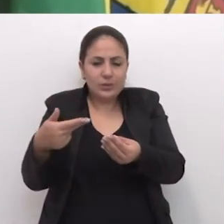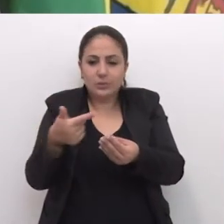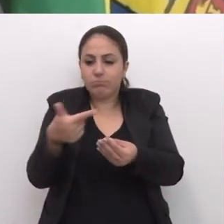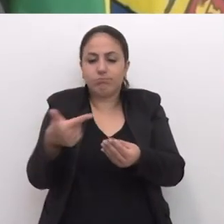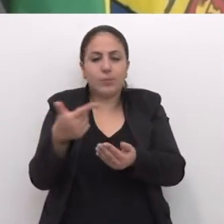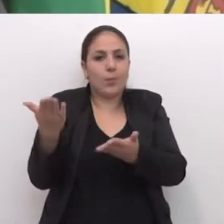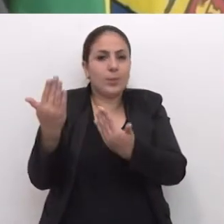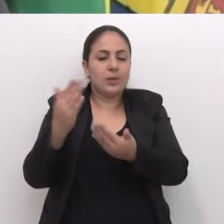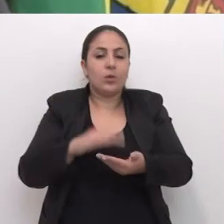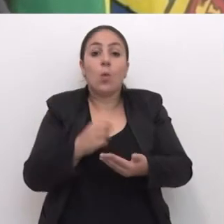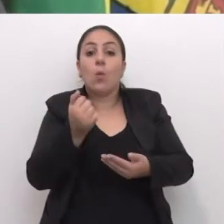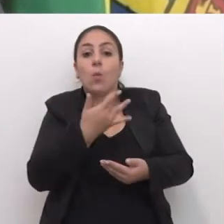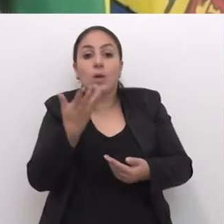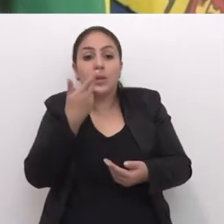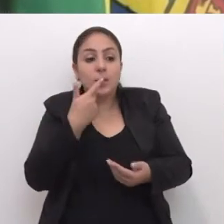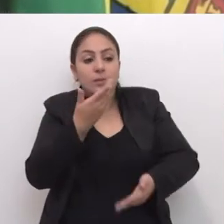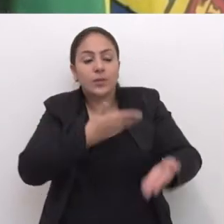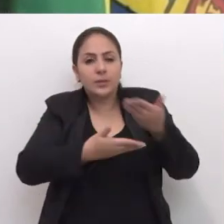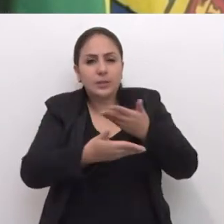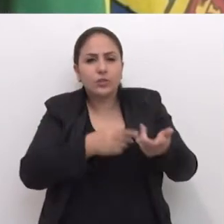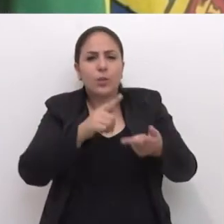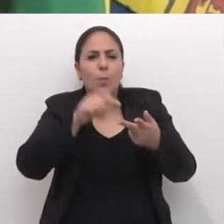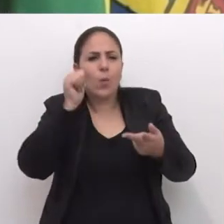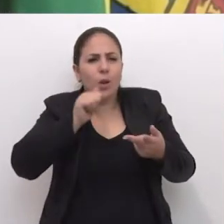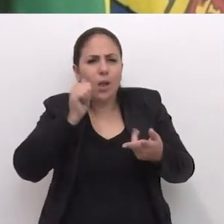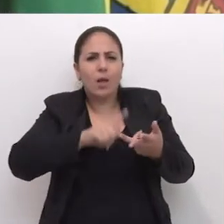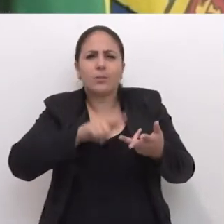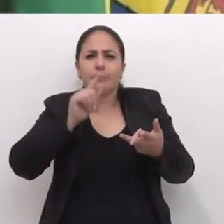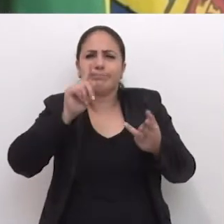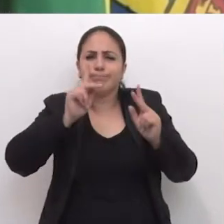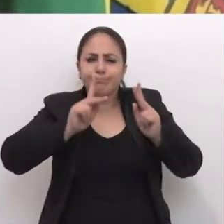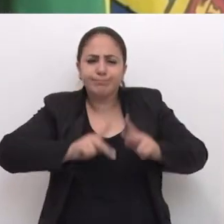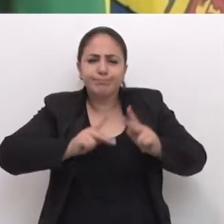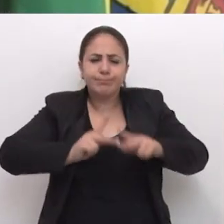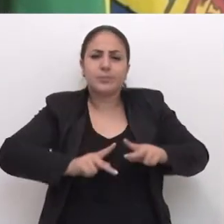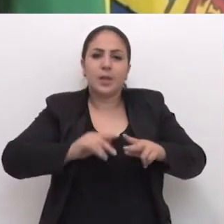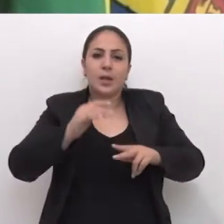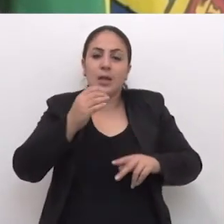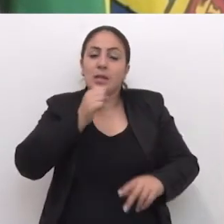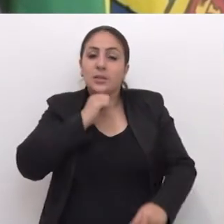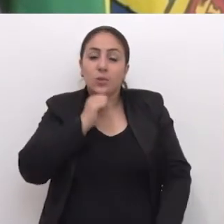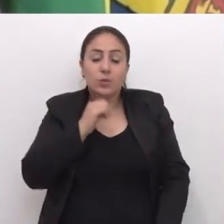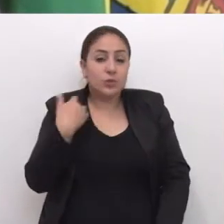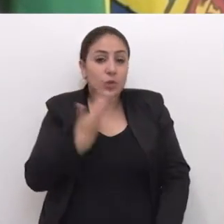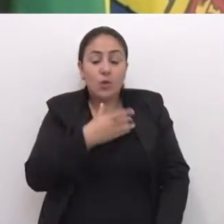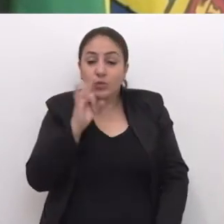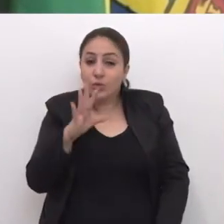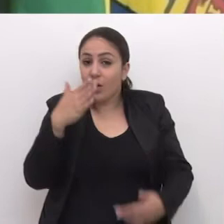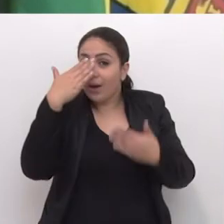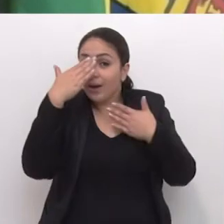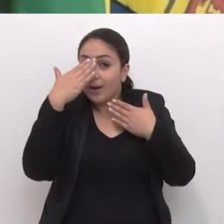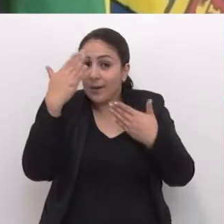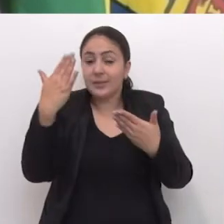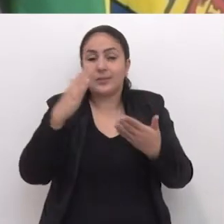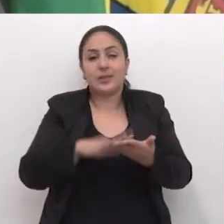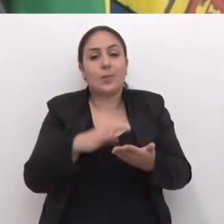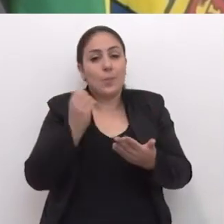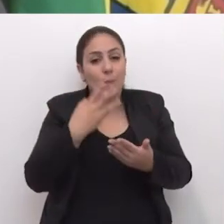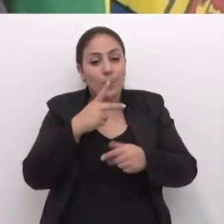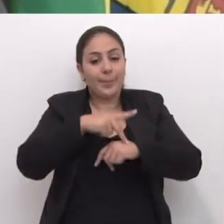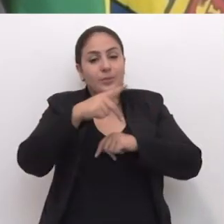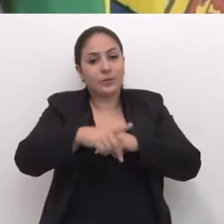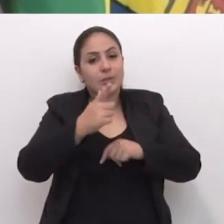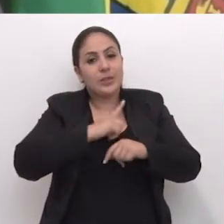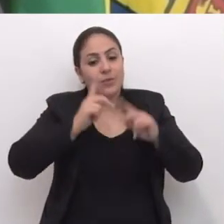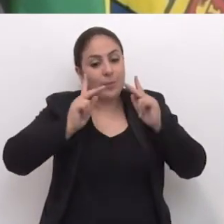homenagem. Quantas e quantas crianças foram beneficiadas, mulheres, pessoas, idosos. Então, temos que só agradecer. Que